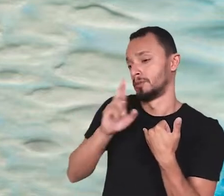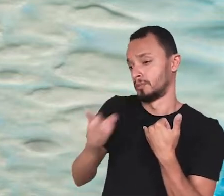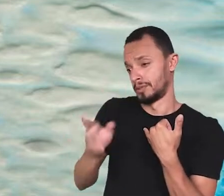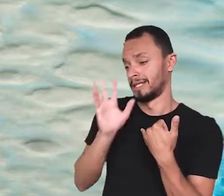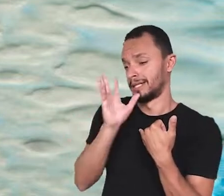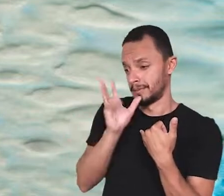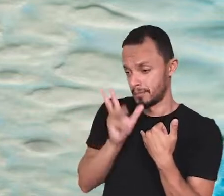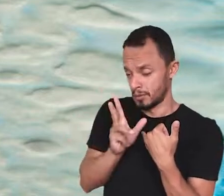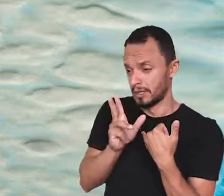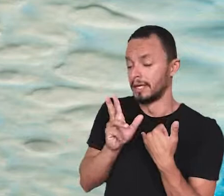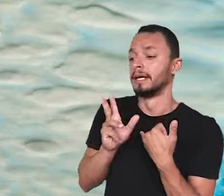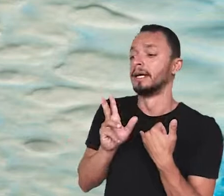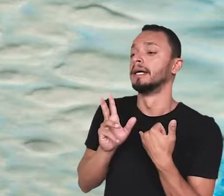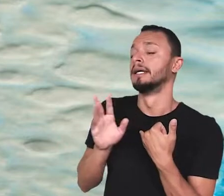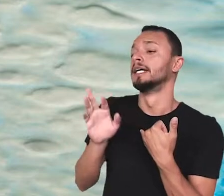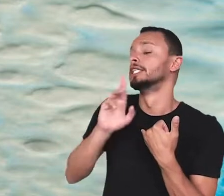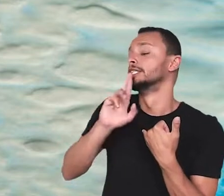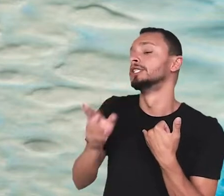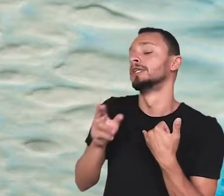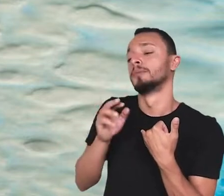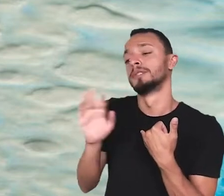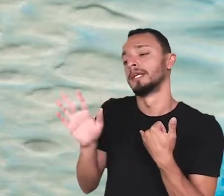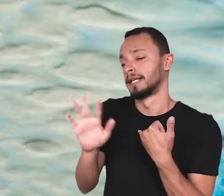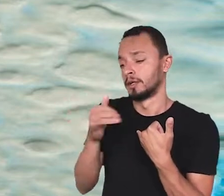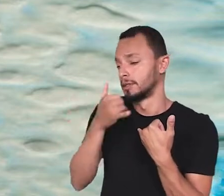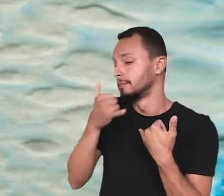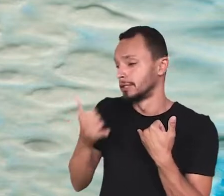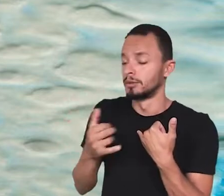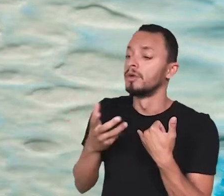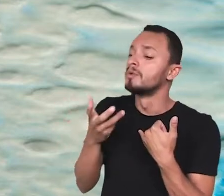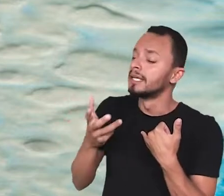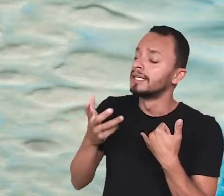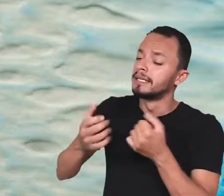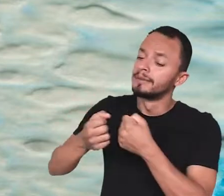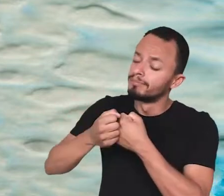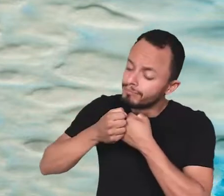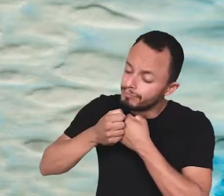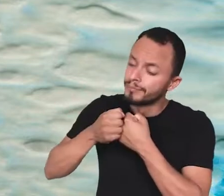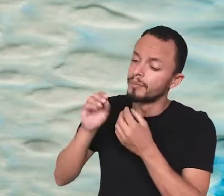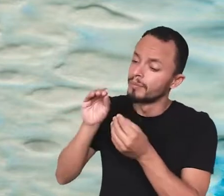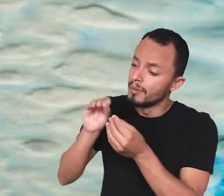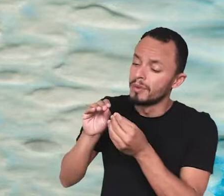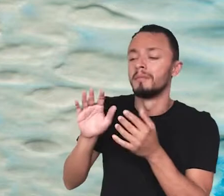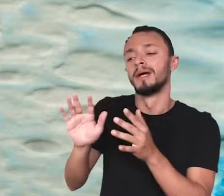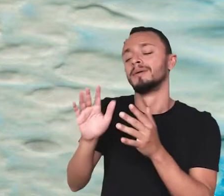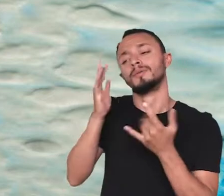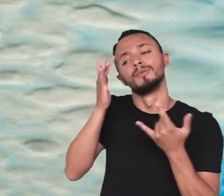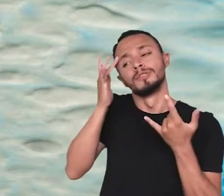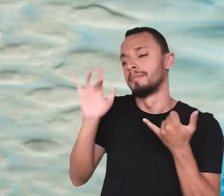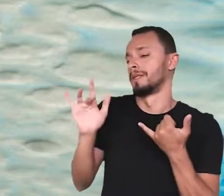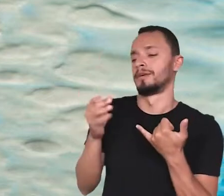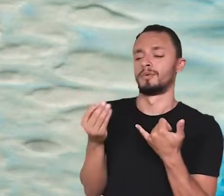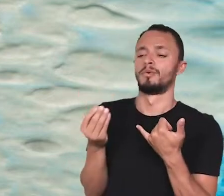para responder. Me desculpa não ter dito nada. Eu queria me despedir, mas eu não sabia